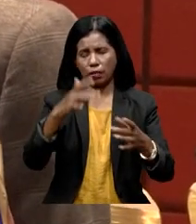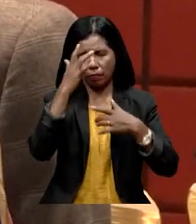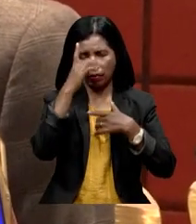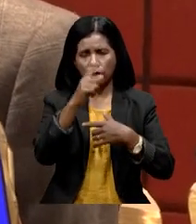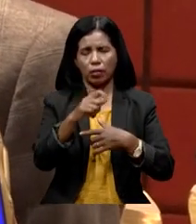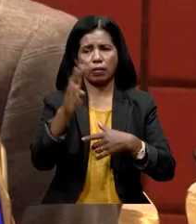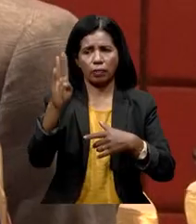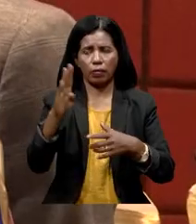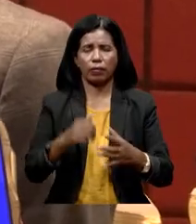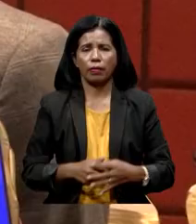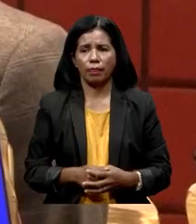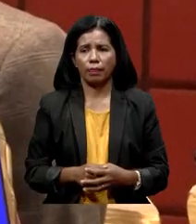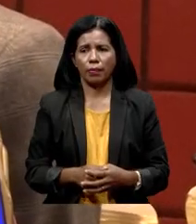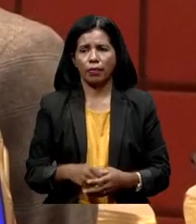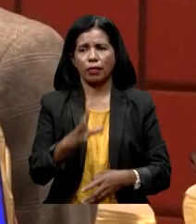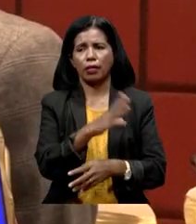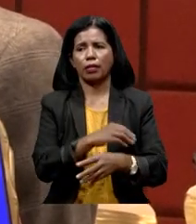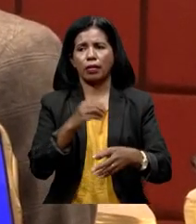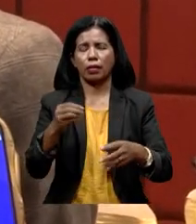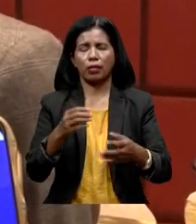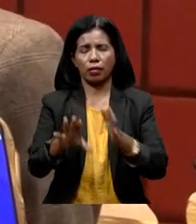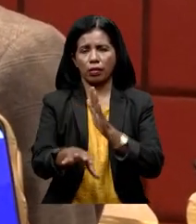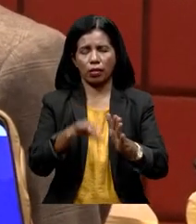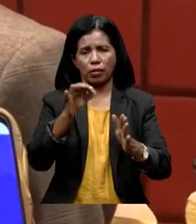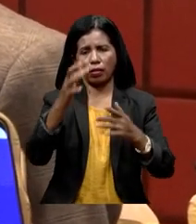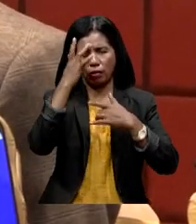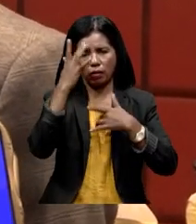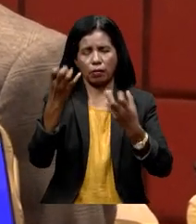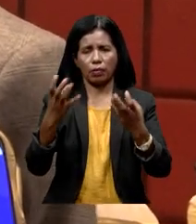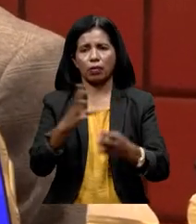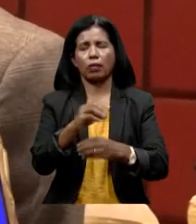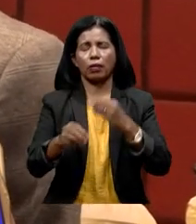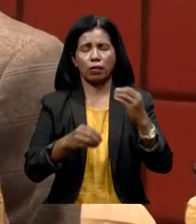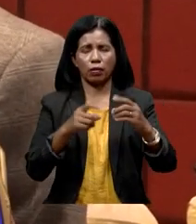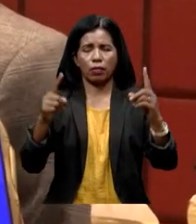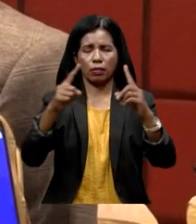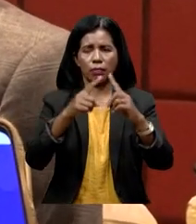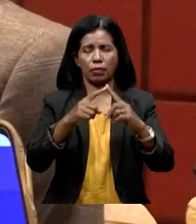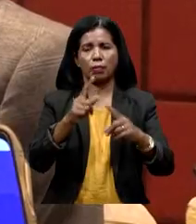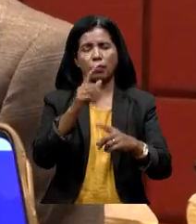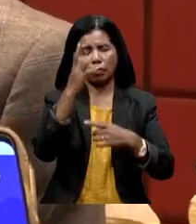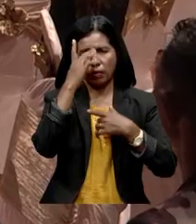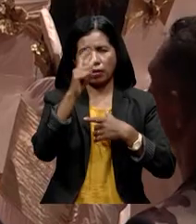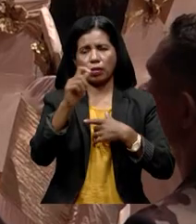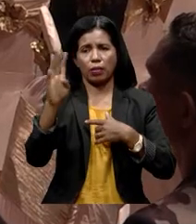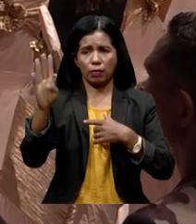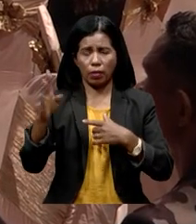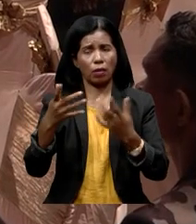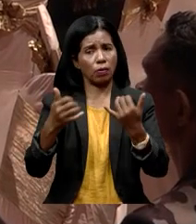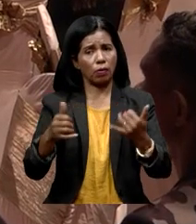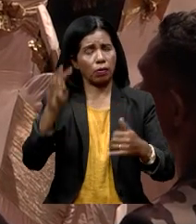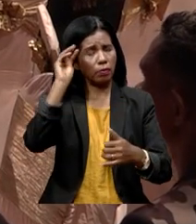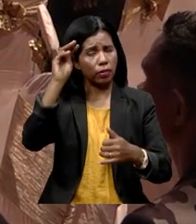CHC. No hetan investigação ba tuberculose. Dada o Ministério da Saúde li